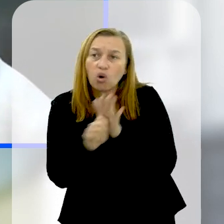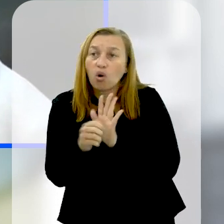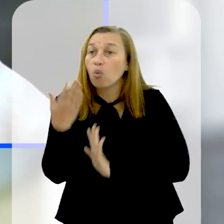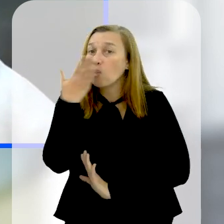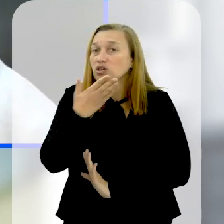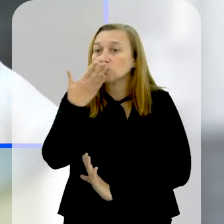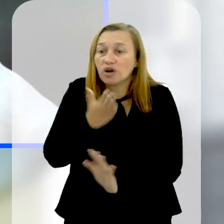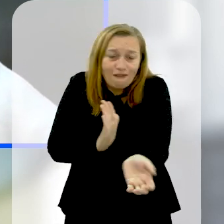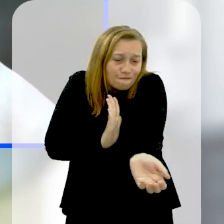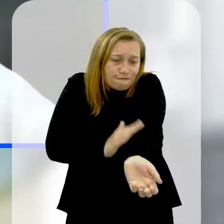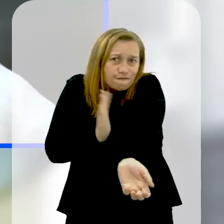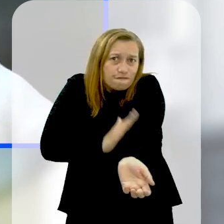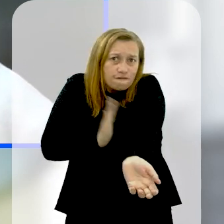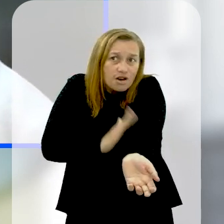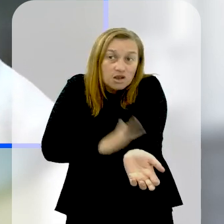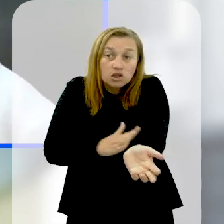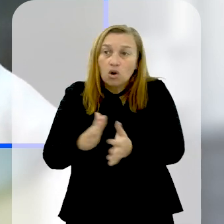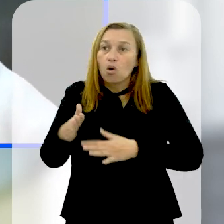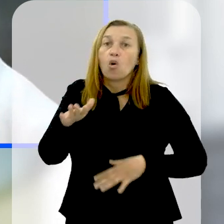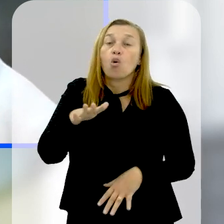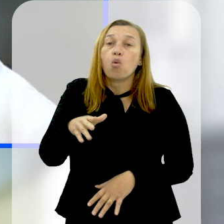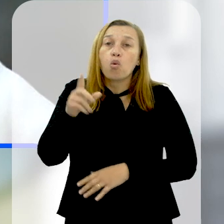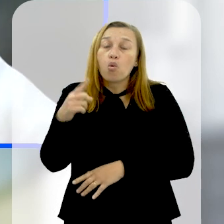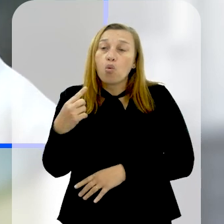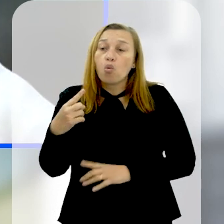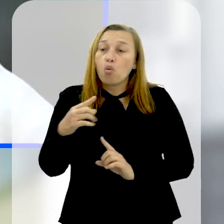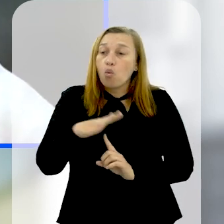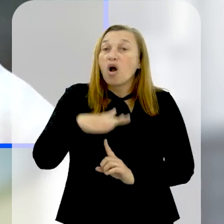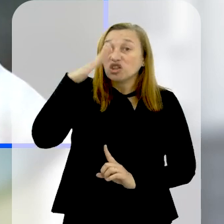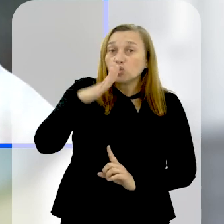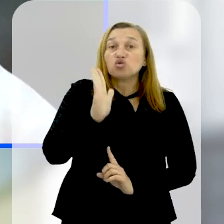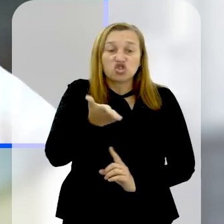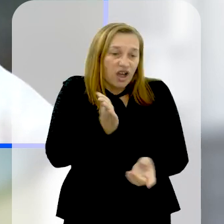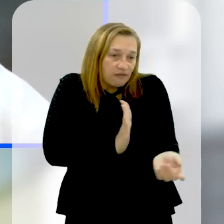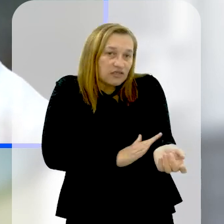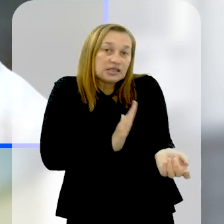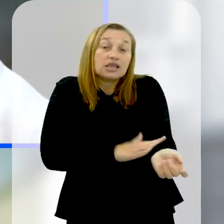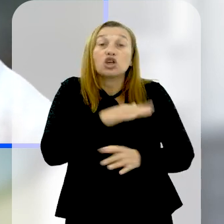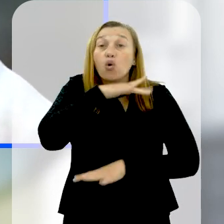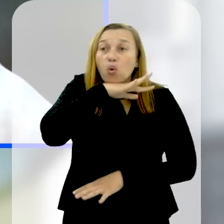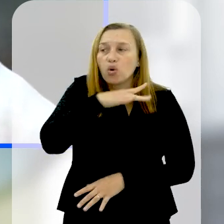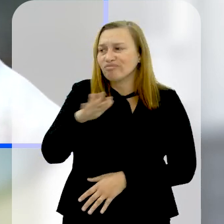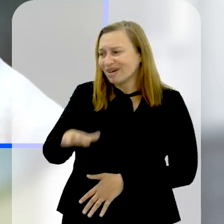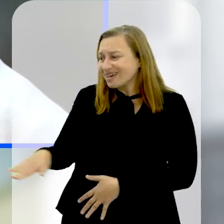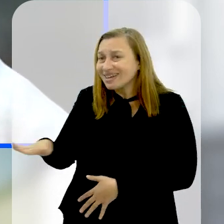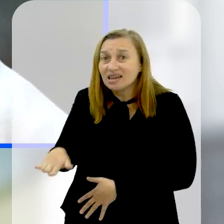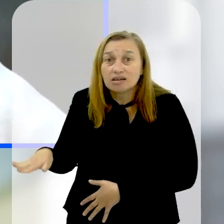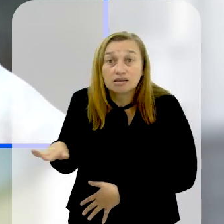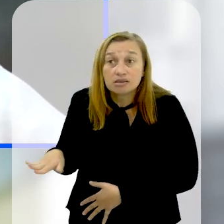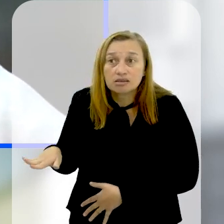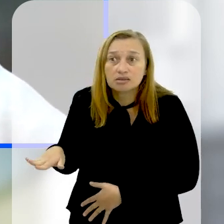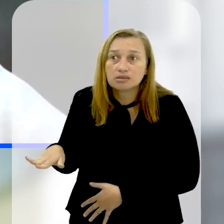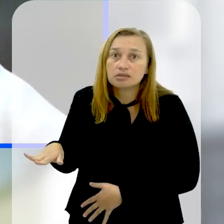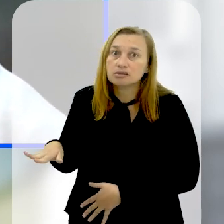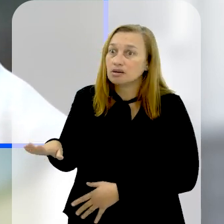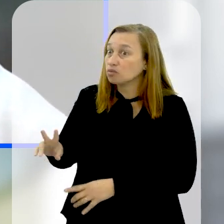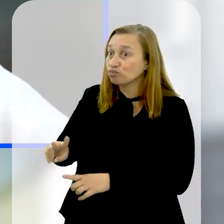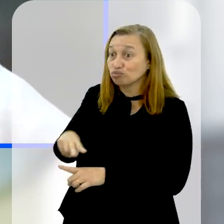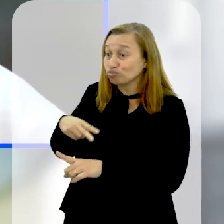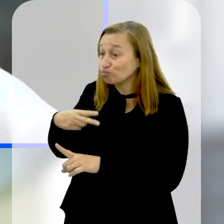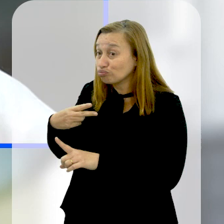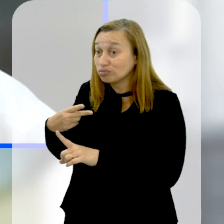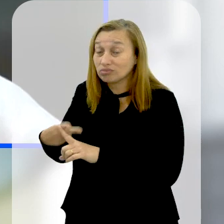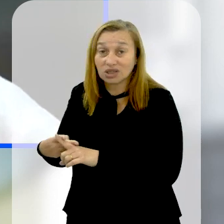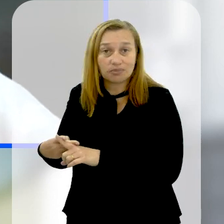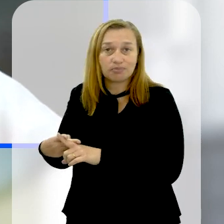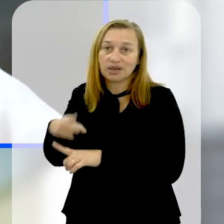O açúcar, ele é viciante. Para o adulto, ele já é viciante e já é ruim. Para a criança, isso